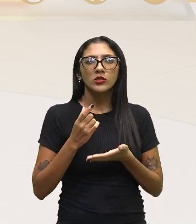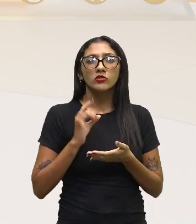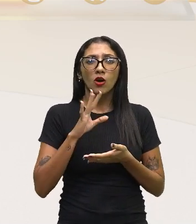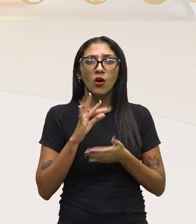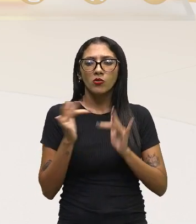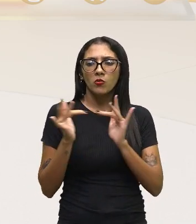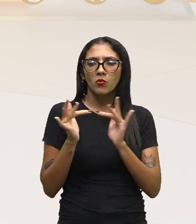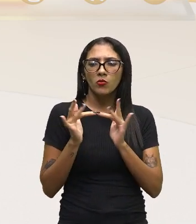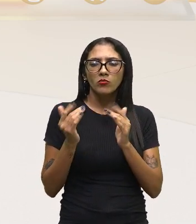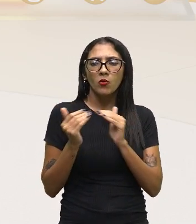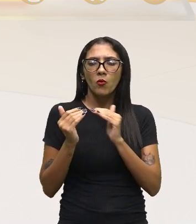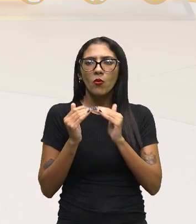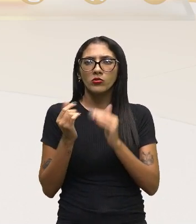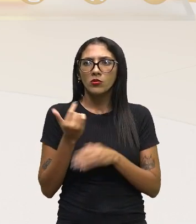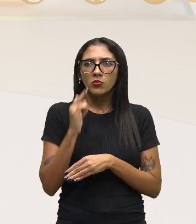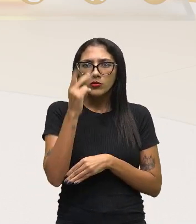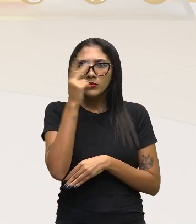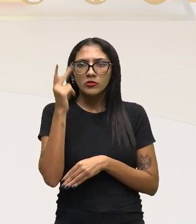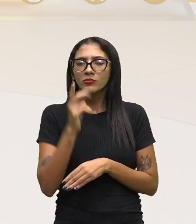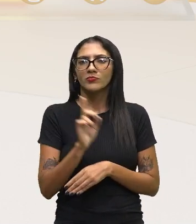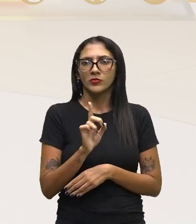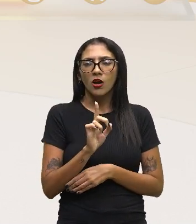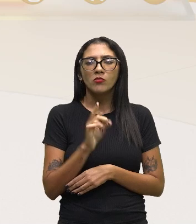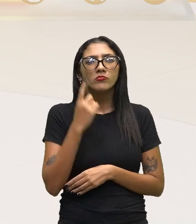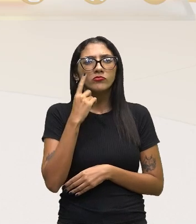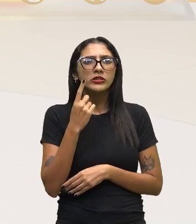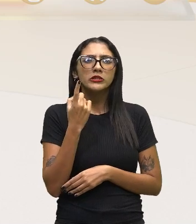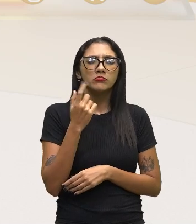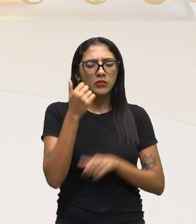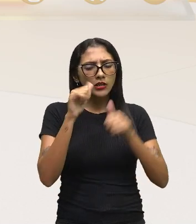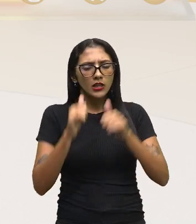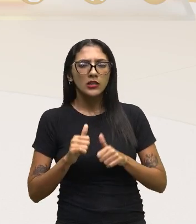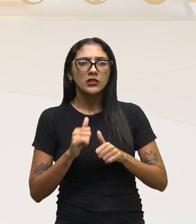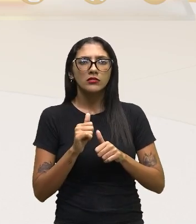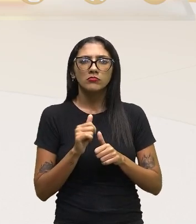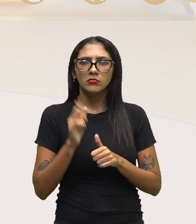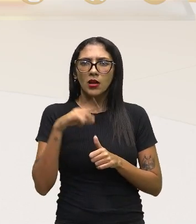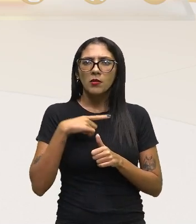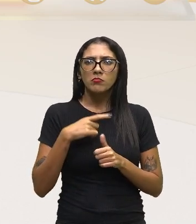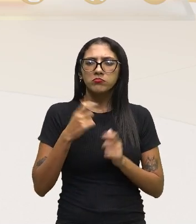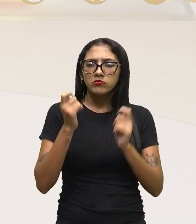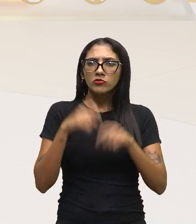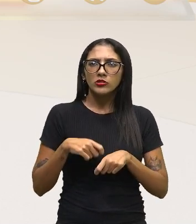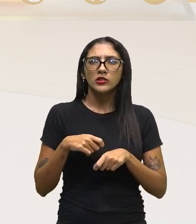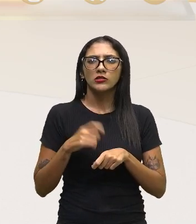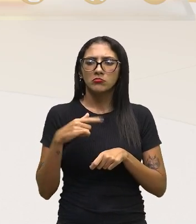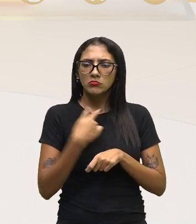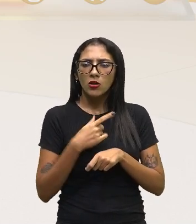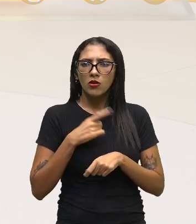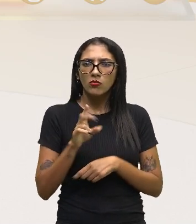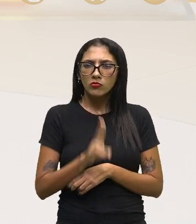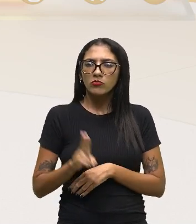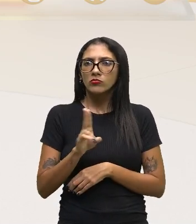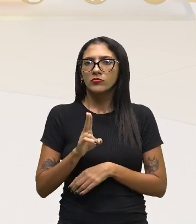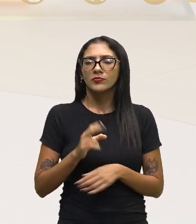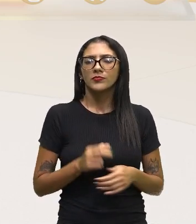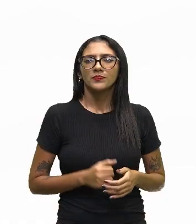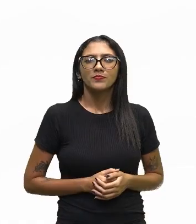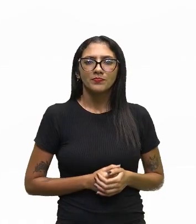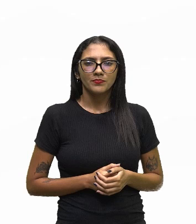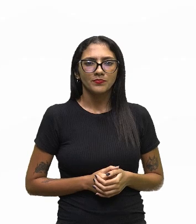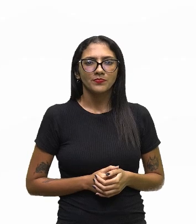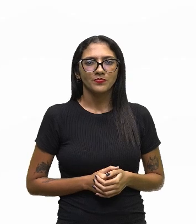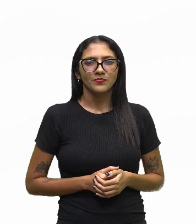investindo. Analise a sua necessidade, veja se aquilo ali é relevante para a sua realidade. E o que mais que a gente